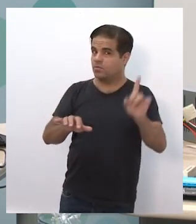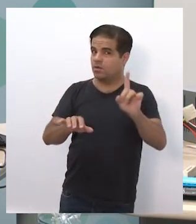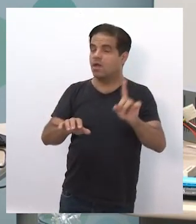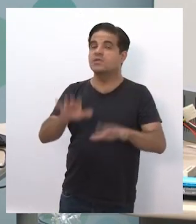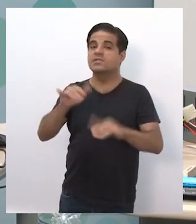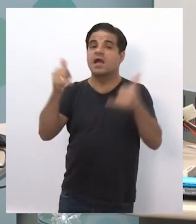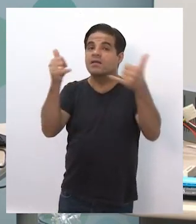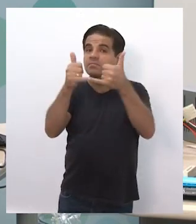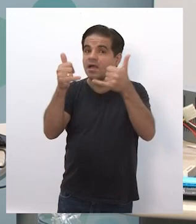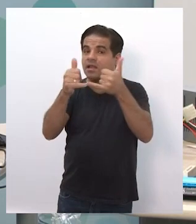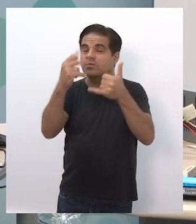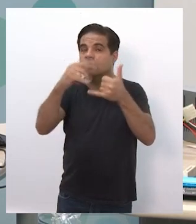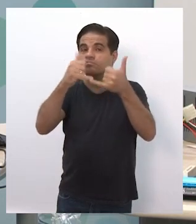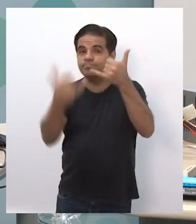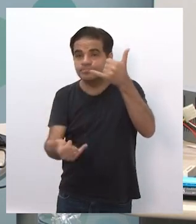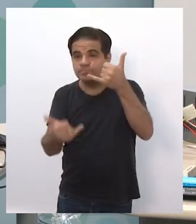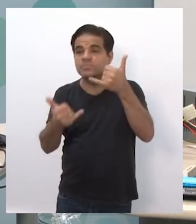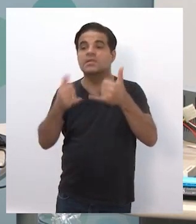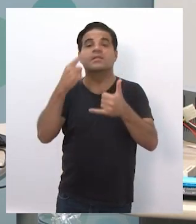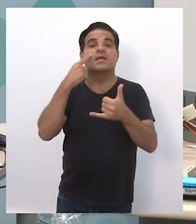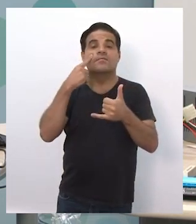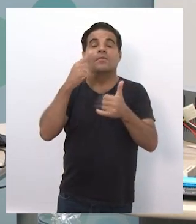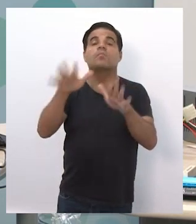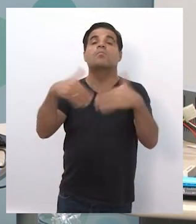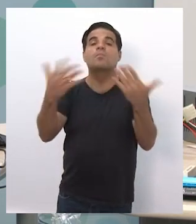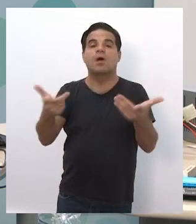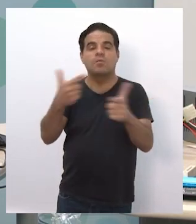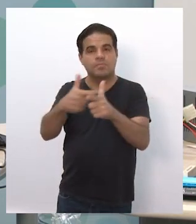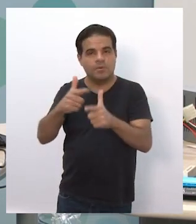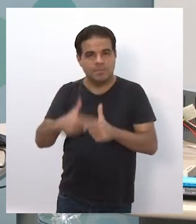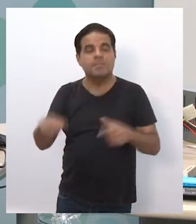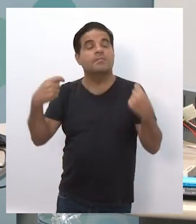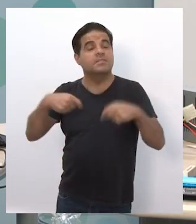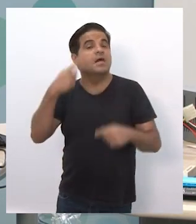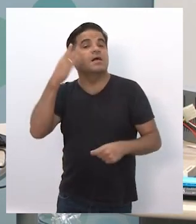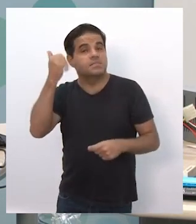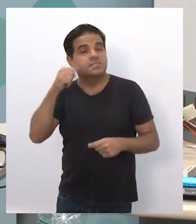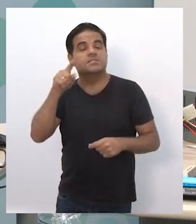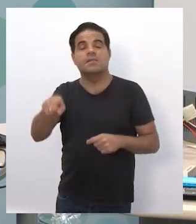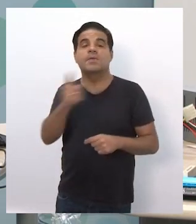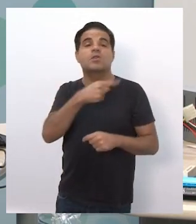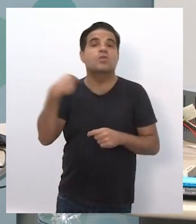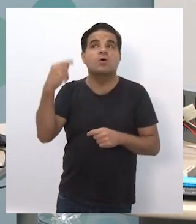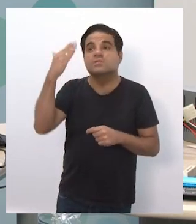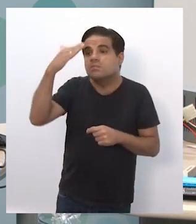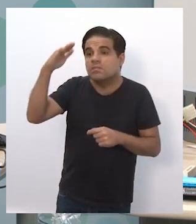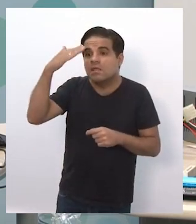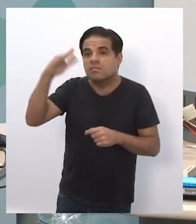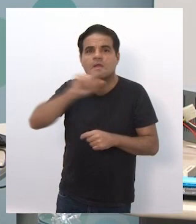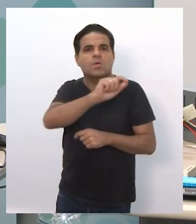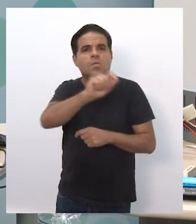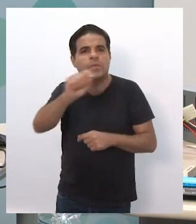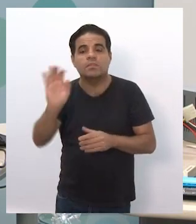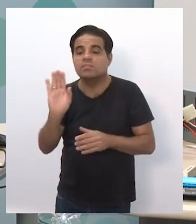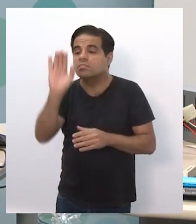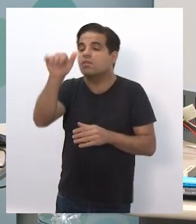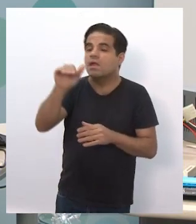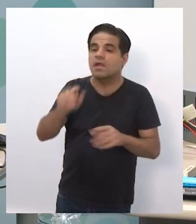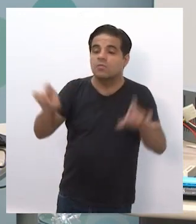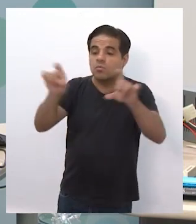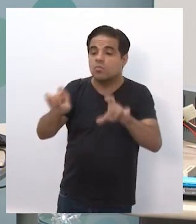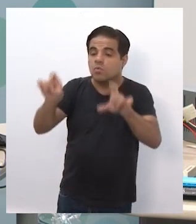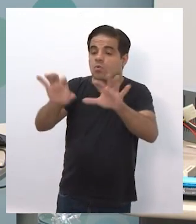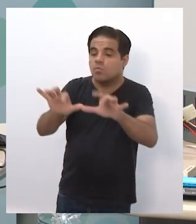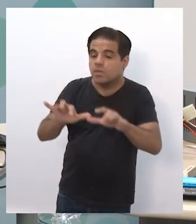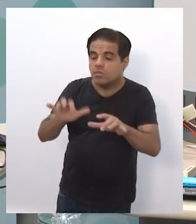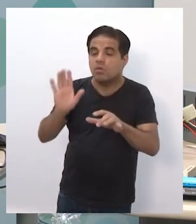precisa saber qual é o problema também, né? Tem essa questão também de a gente entender o que tem dentro do computador